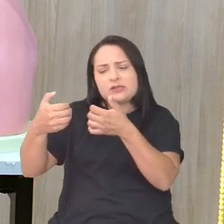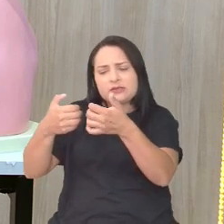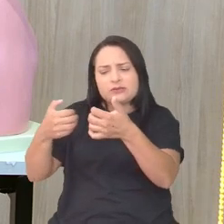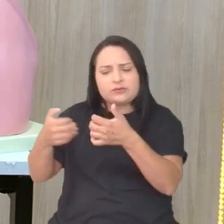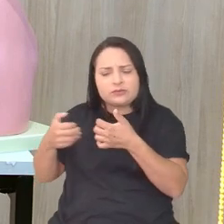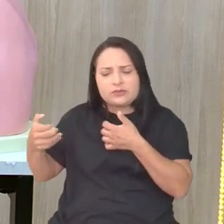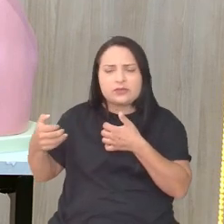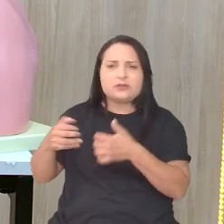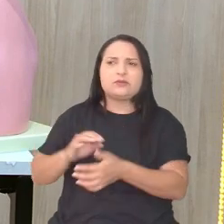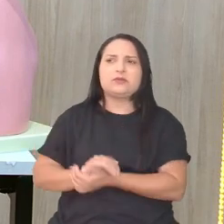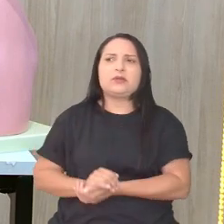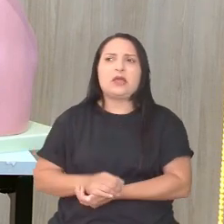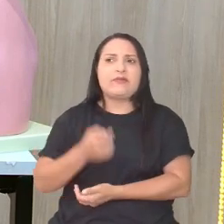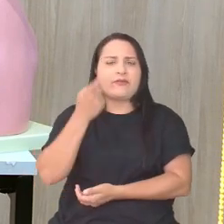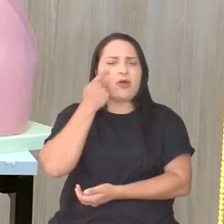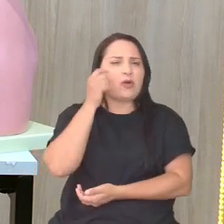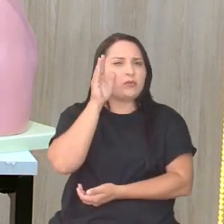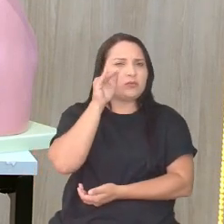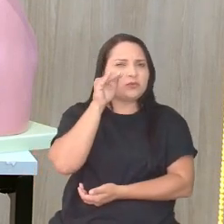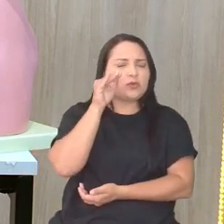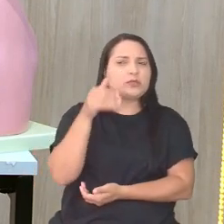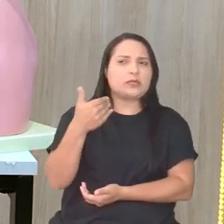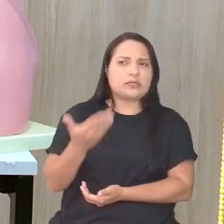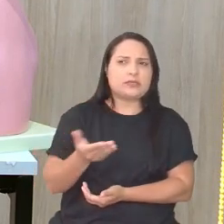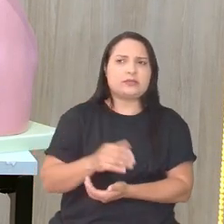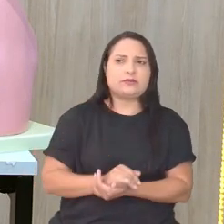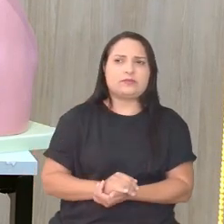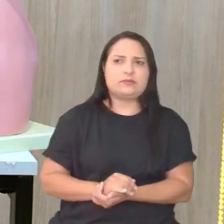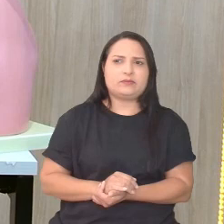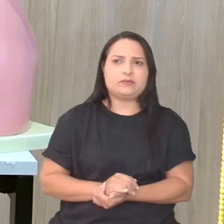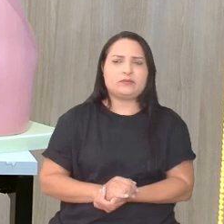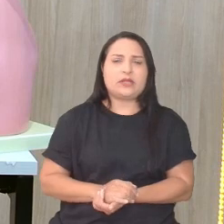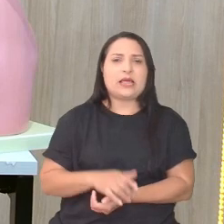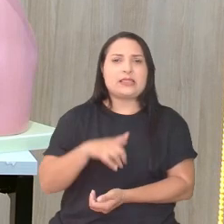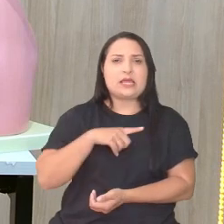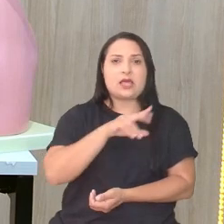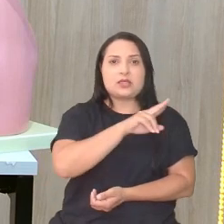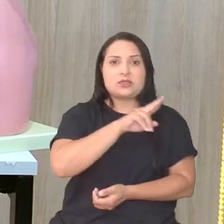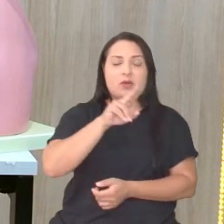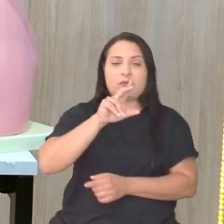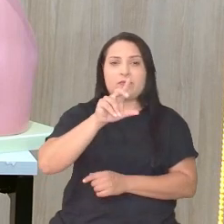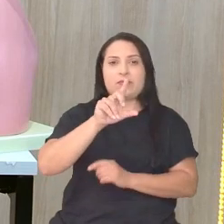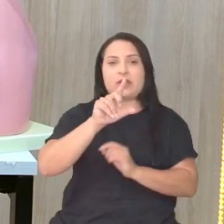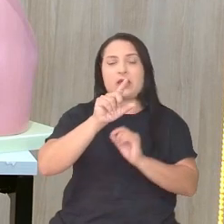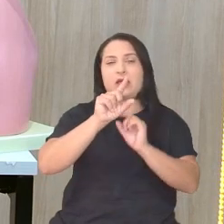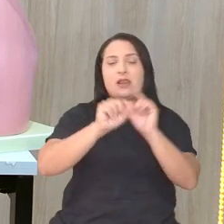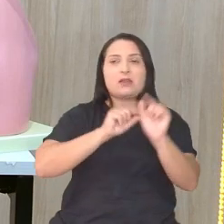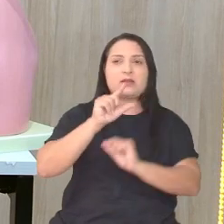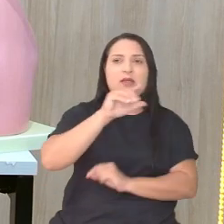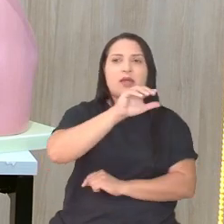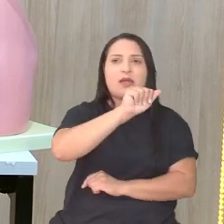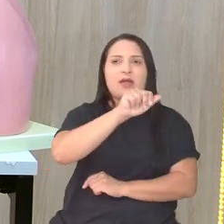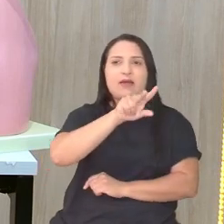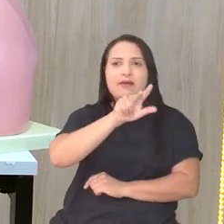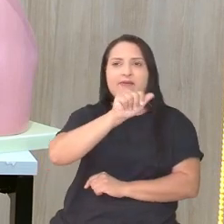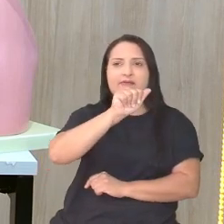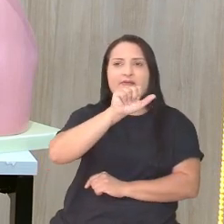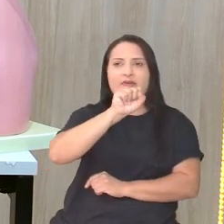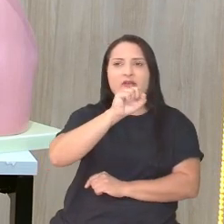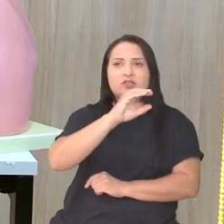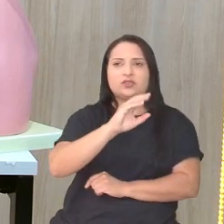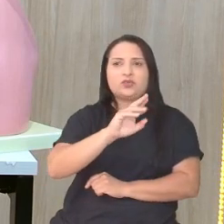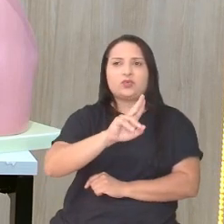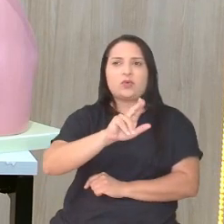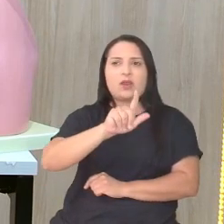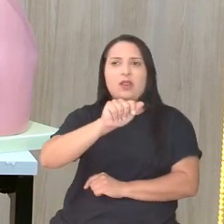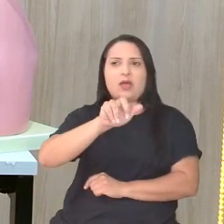uma curiosidade. Esse tecido, ele é classificado como avascular, ou seja, eles são